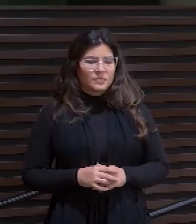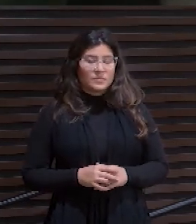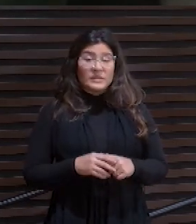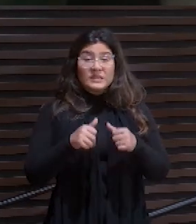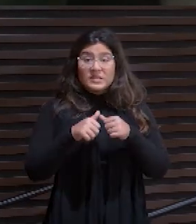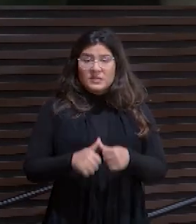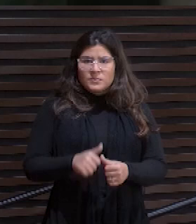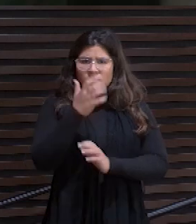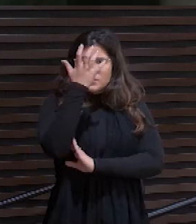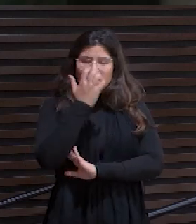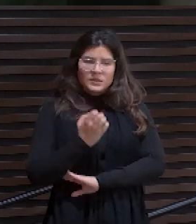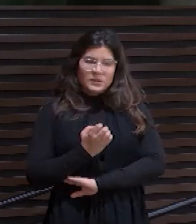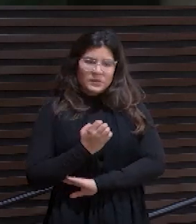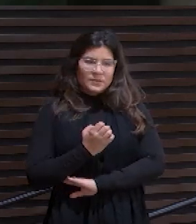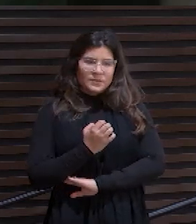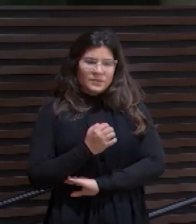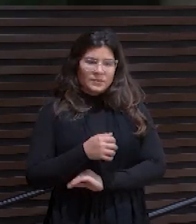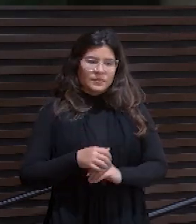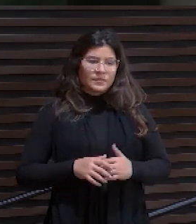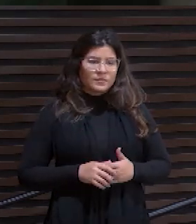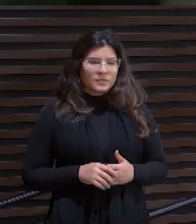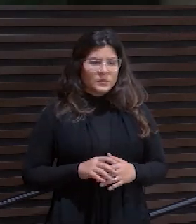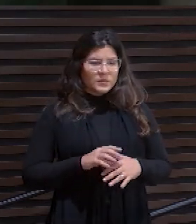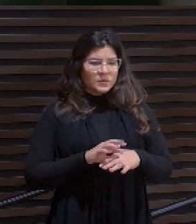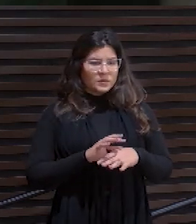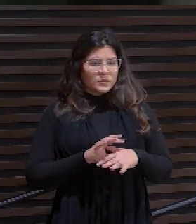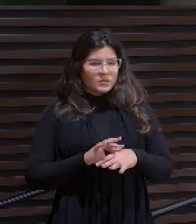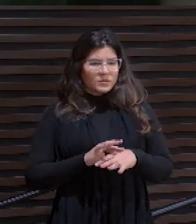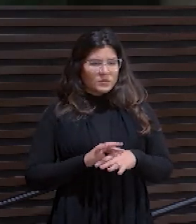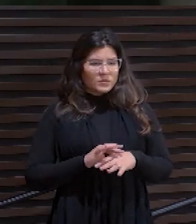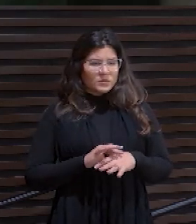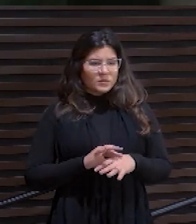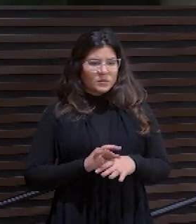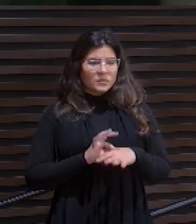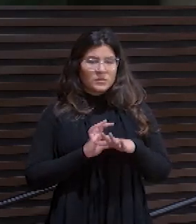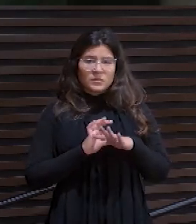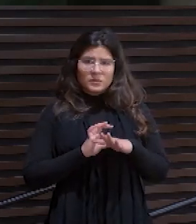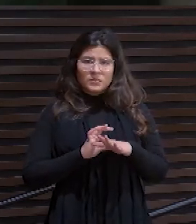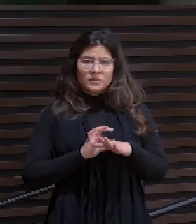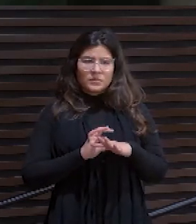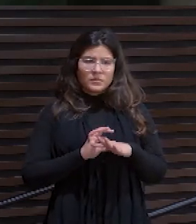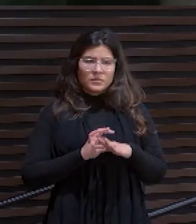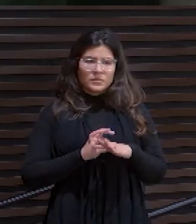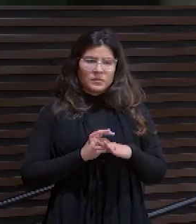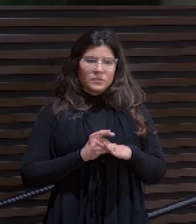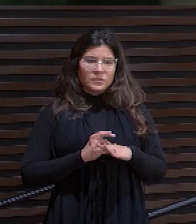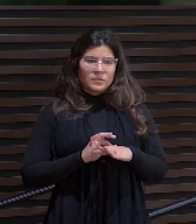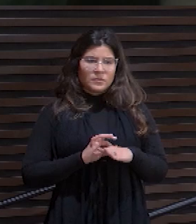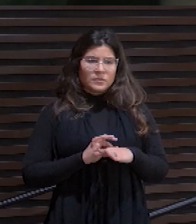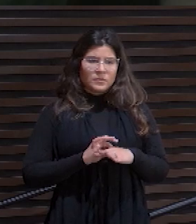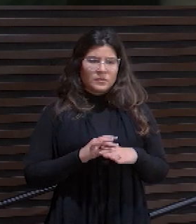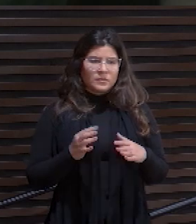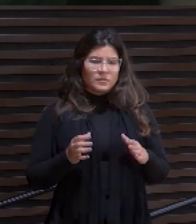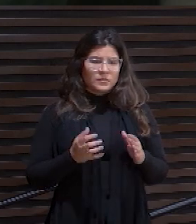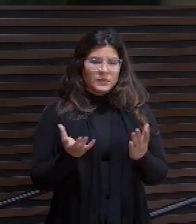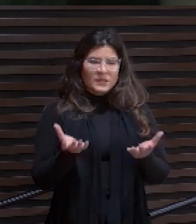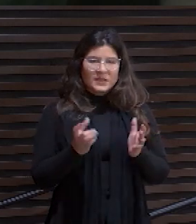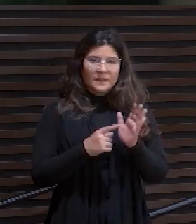sério. A carne, ela exala a exaltação própria. Então, que o Senhor realmente trate conosco, meus